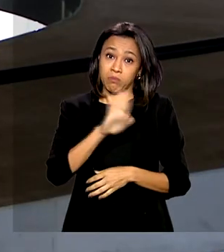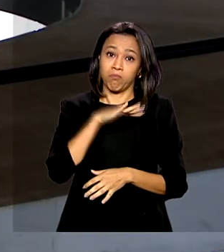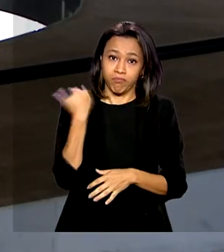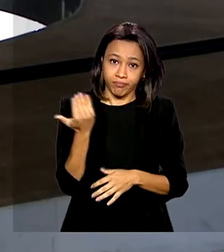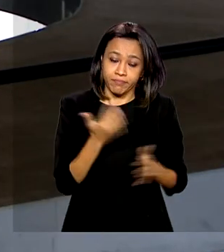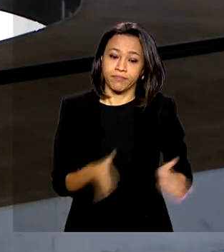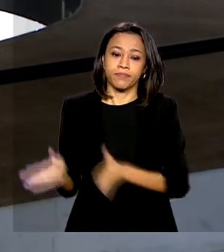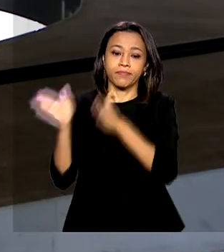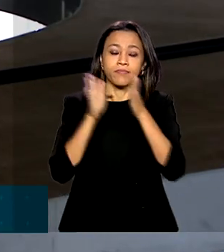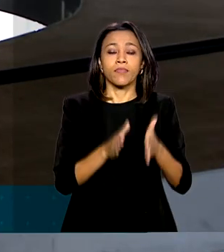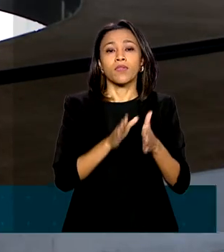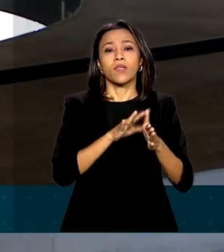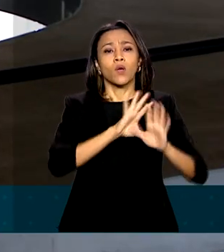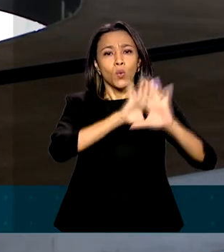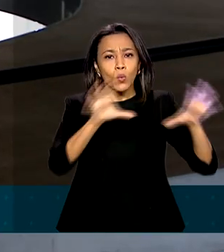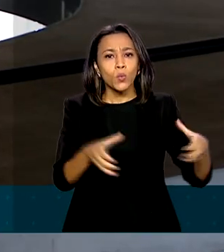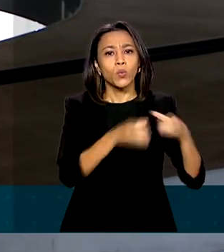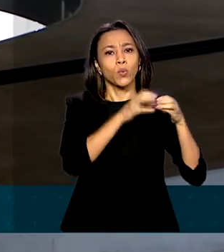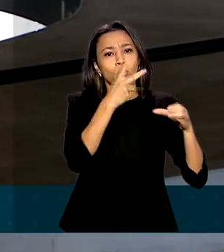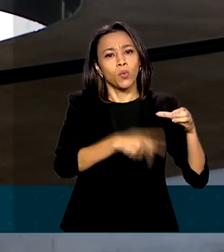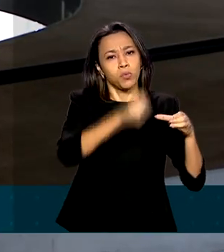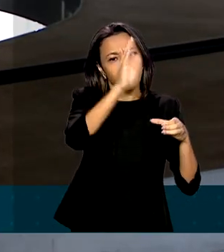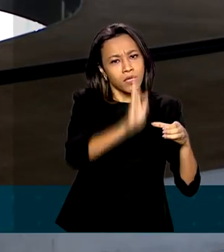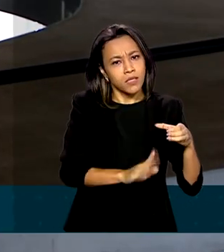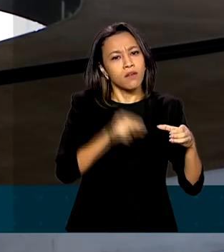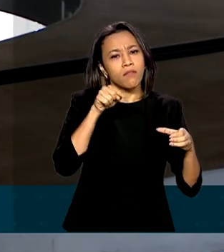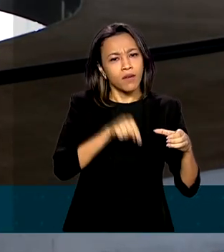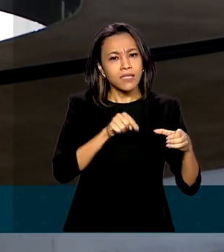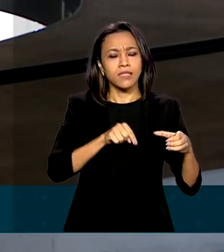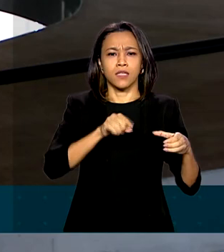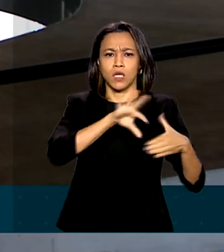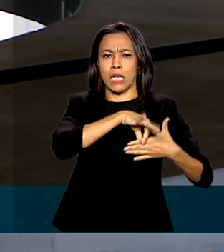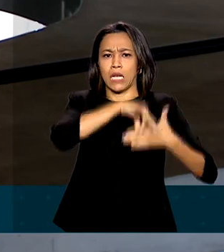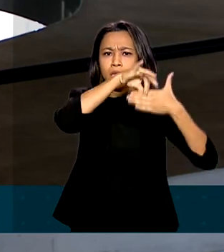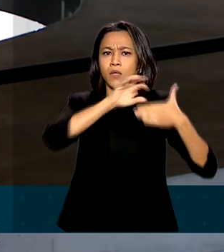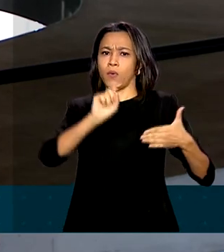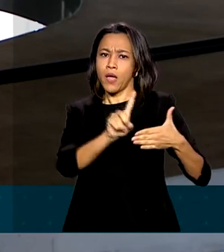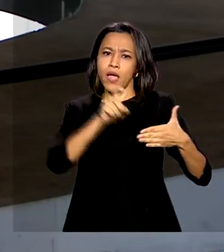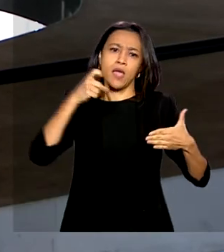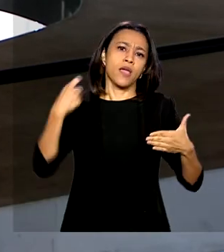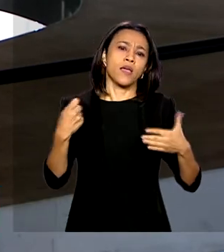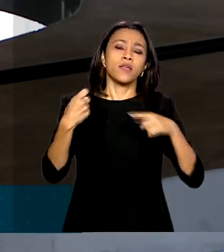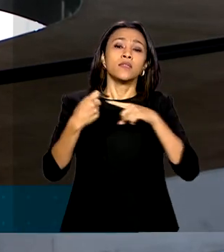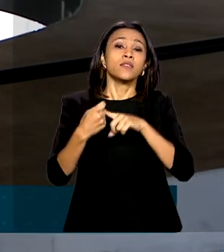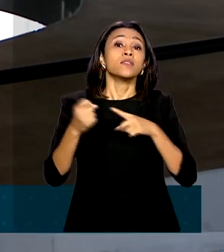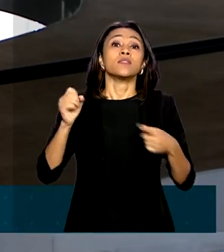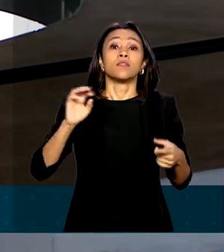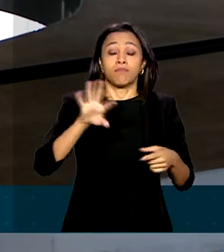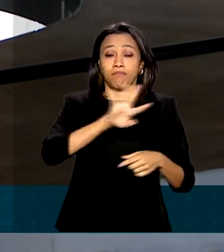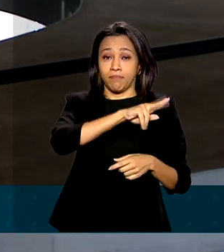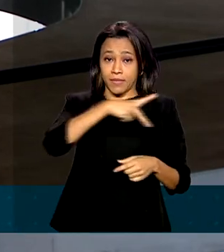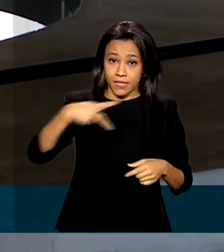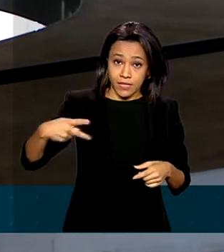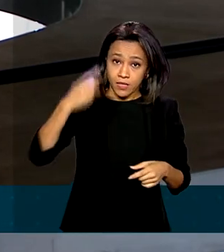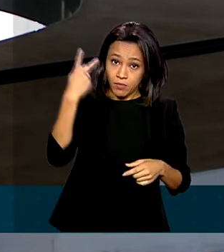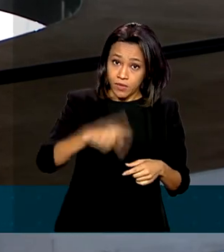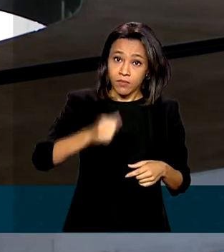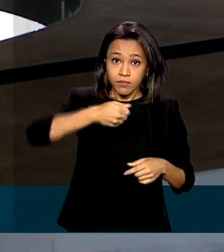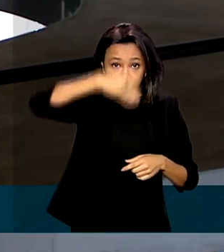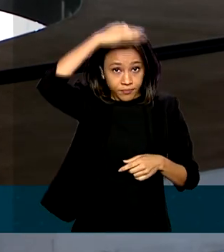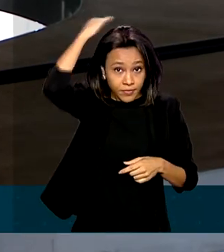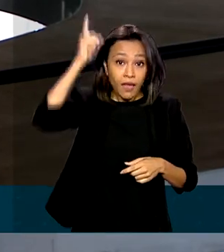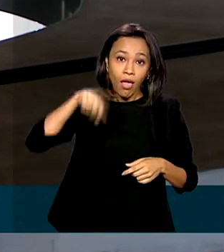A missão brasileira será chefiada pelo ex-presidente Michel Temer, que é filho de libaneses. Também participam dois